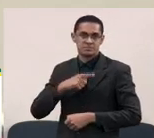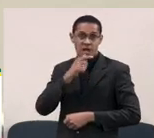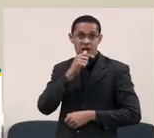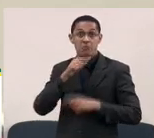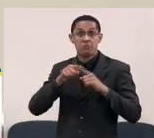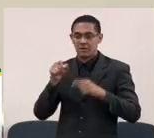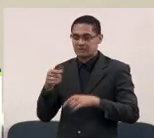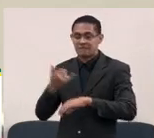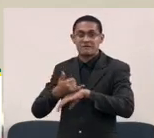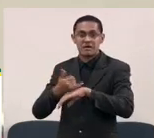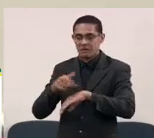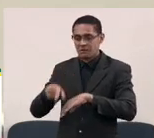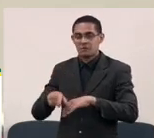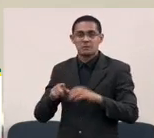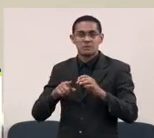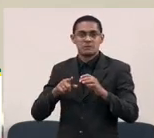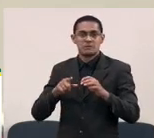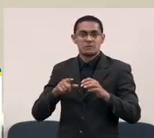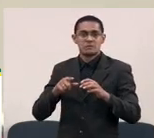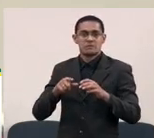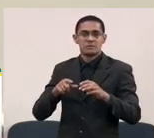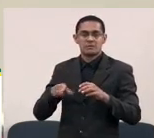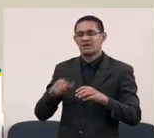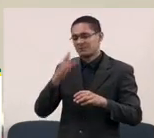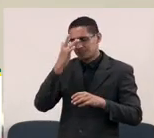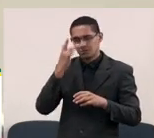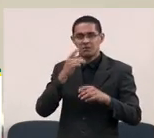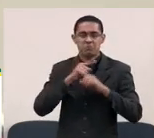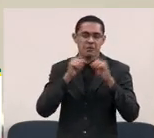grande. Eles sentem muito e reclamam muito.